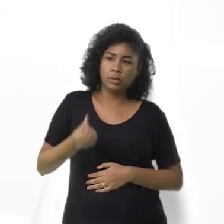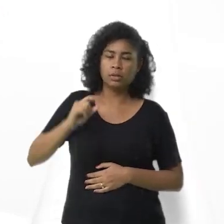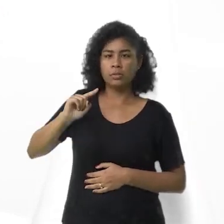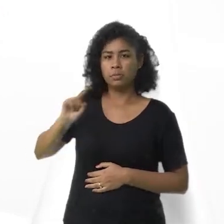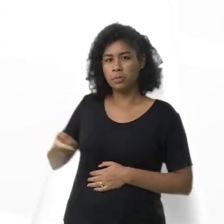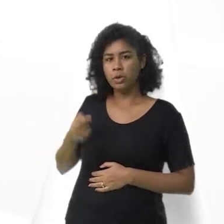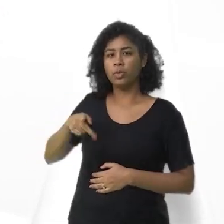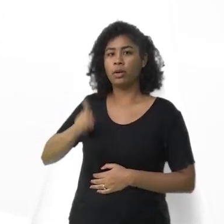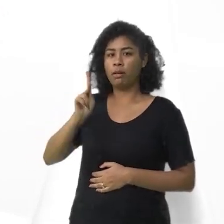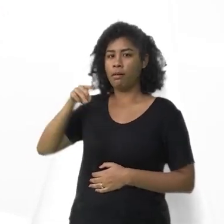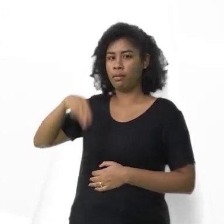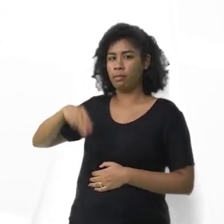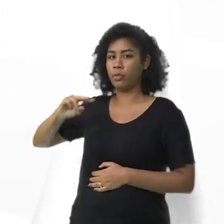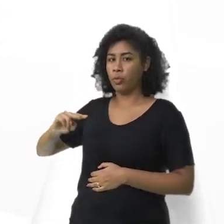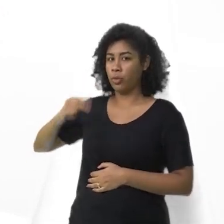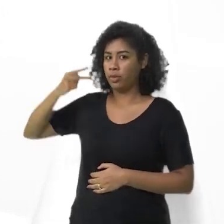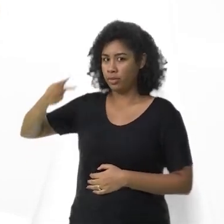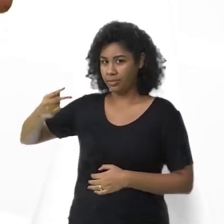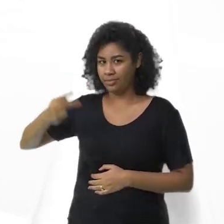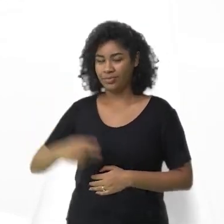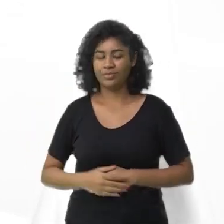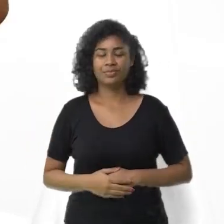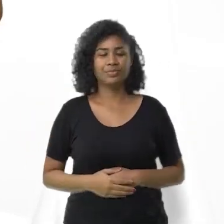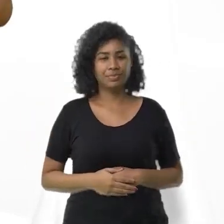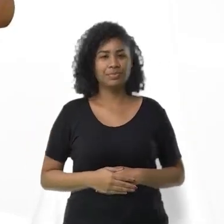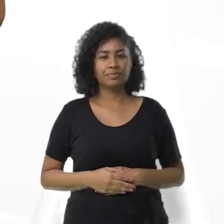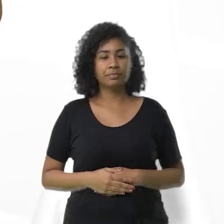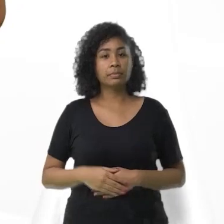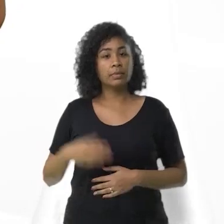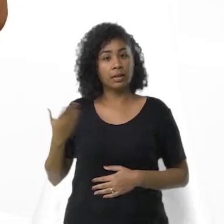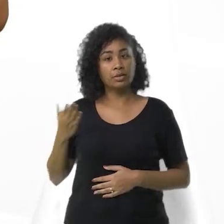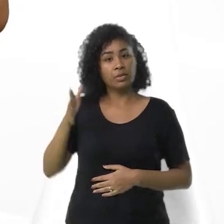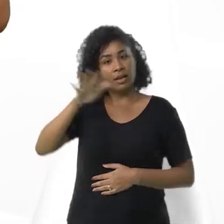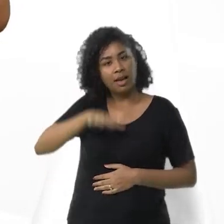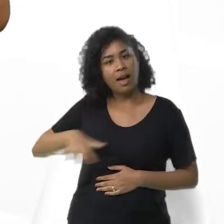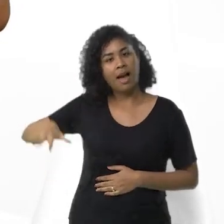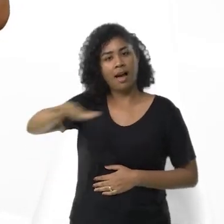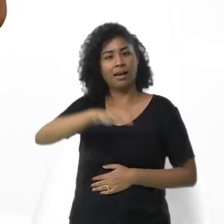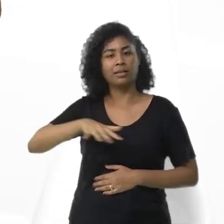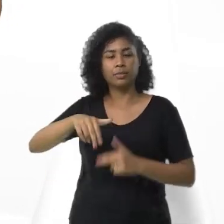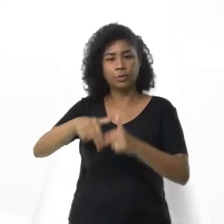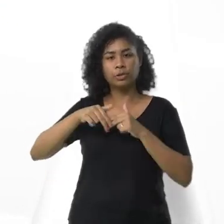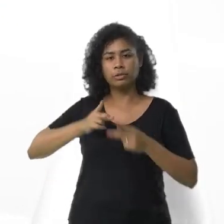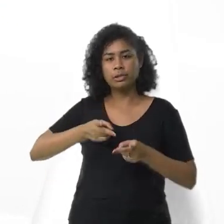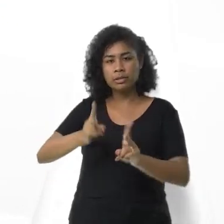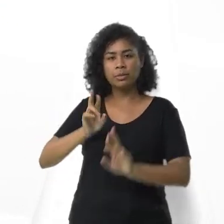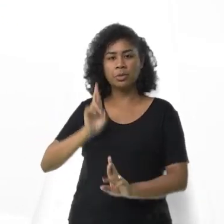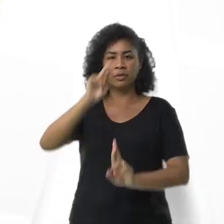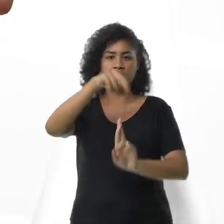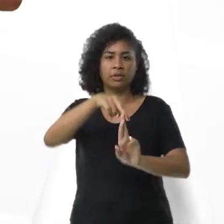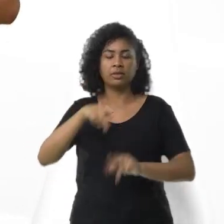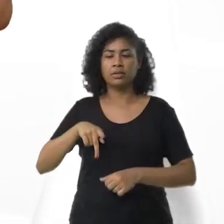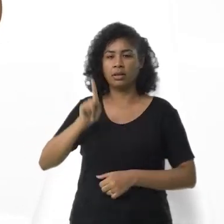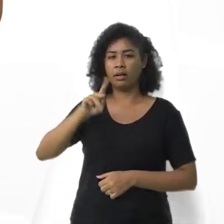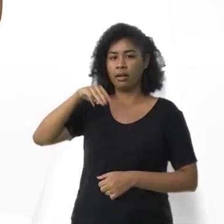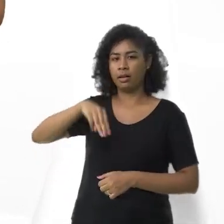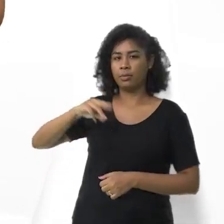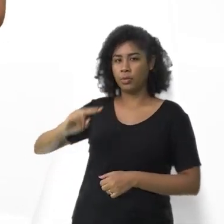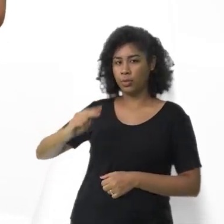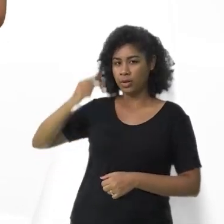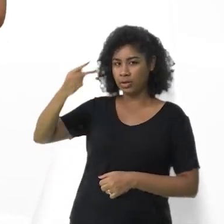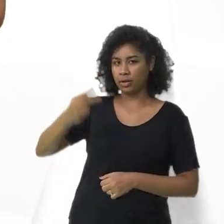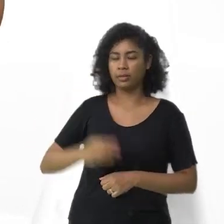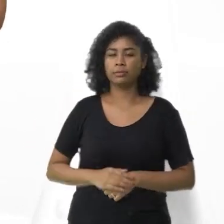8.516.000 quilômetros quadrados. Nós estamos falando de área, então quilômetros quadrados, ok? Então, vamos para a